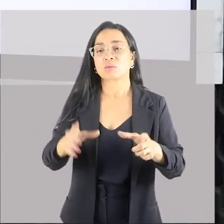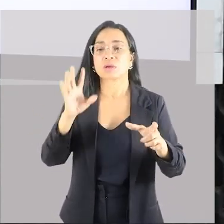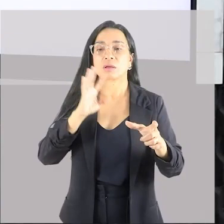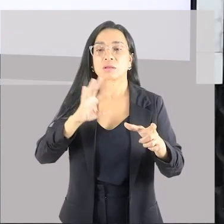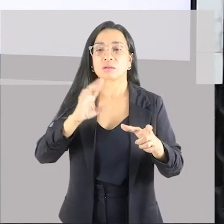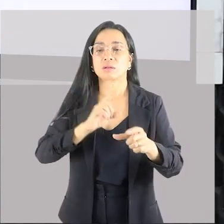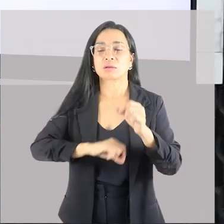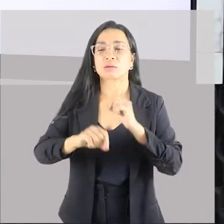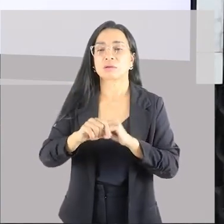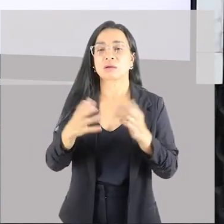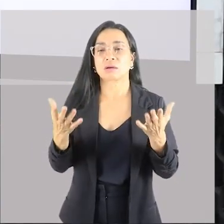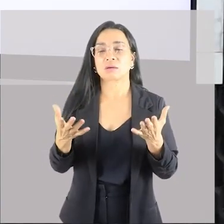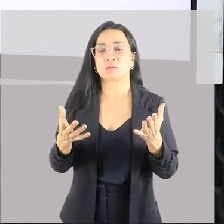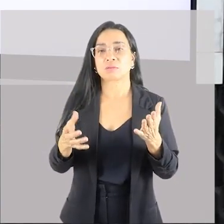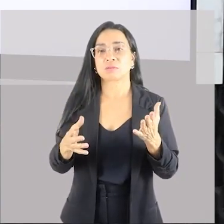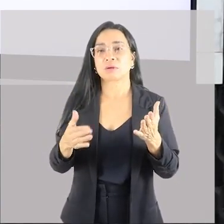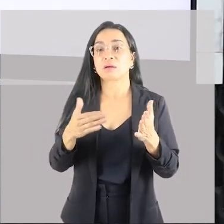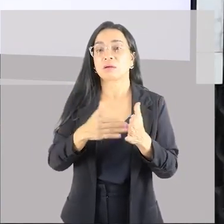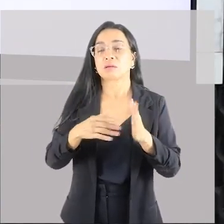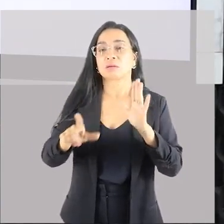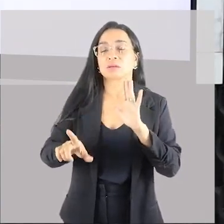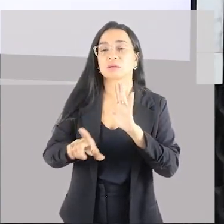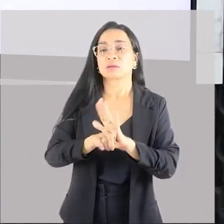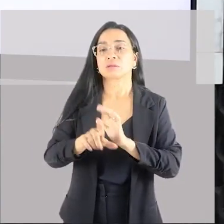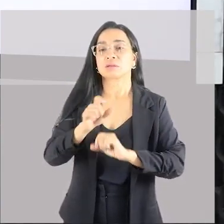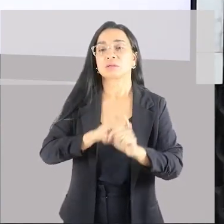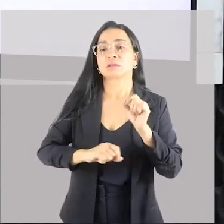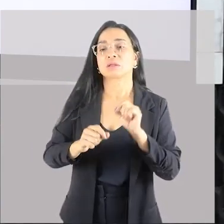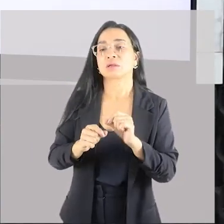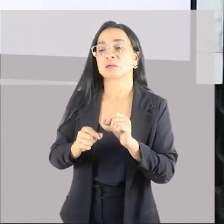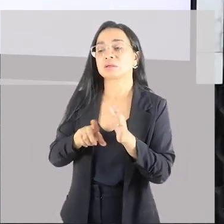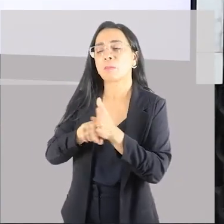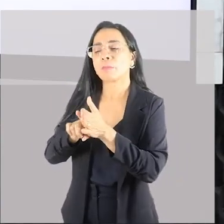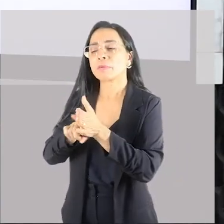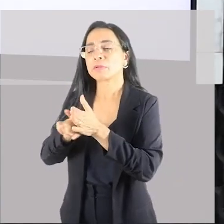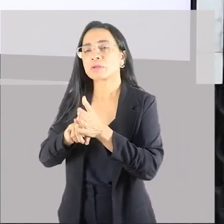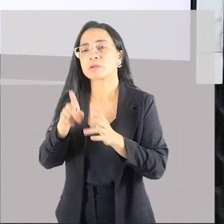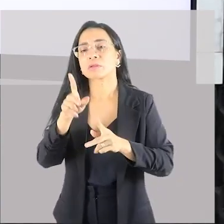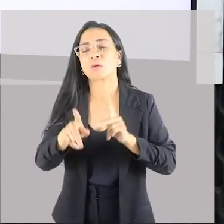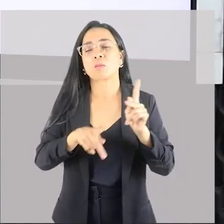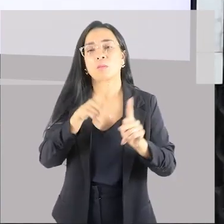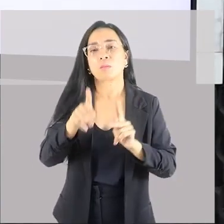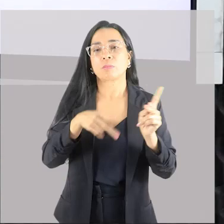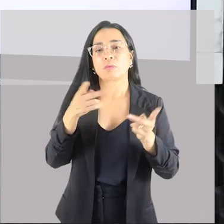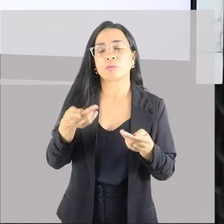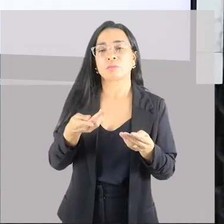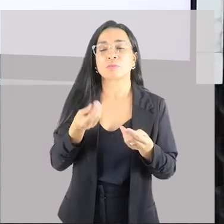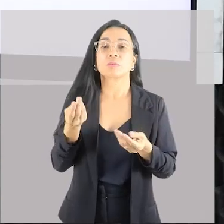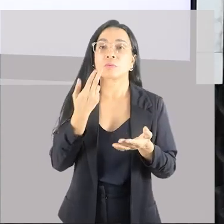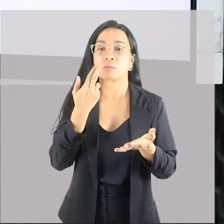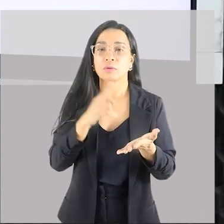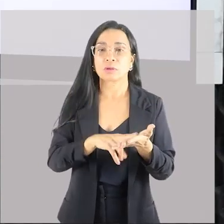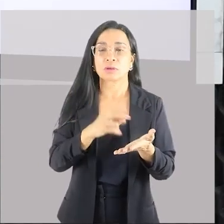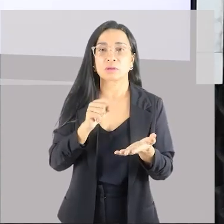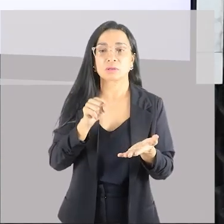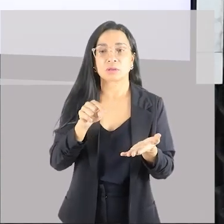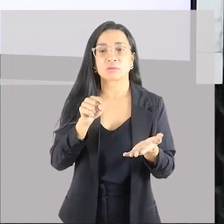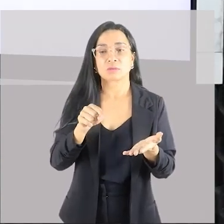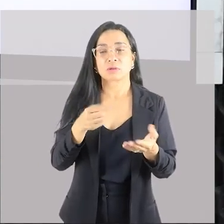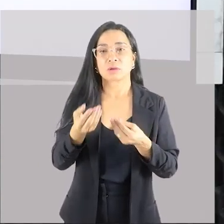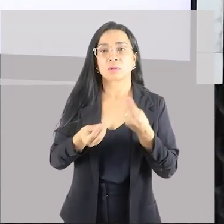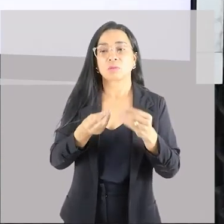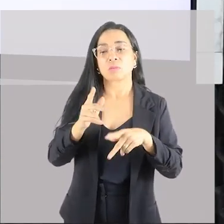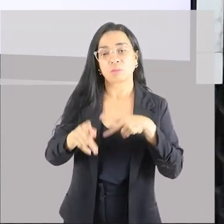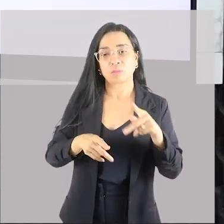ver como é. Até as leis, quando são feitas, elas consultam o povo através de cartas. Olha só. E você, enquanto povo, também